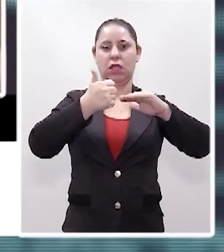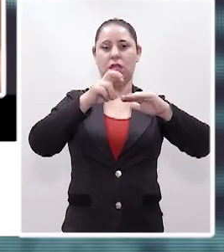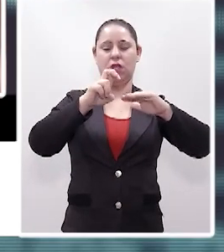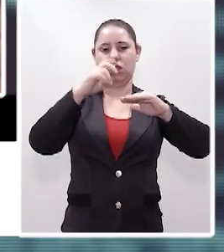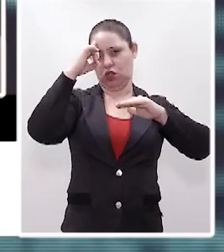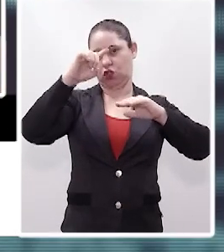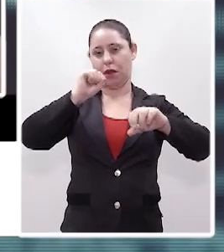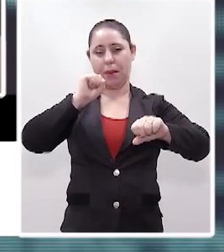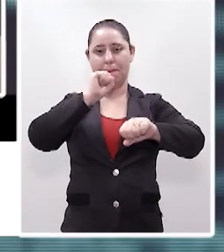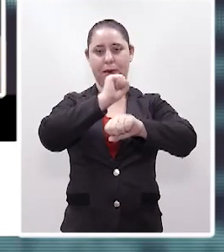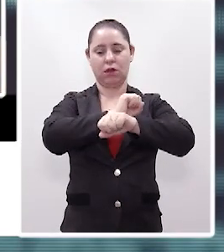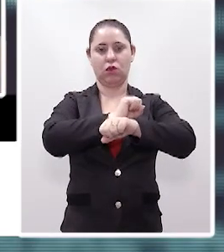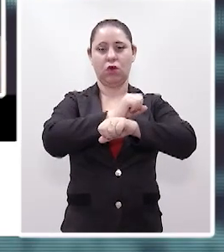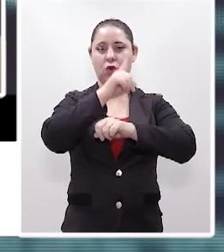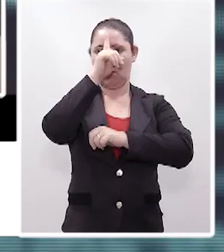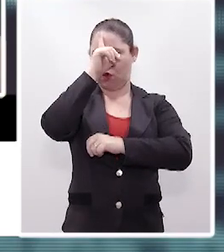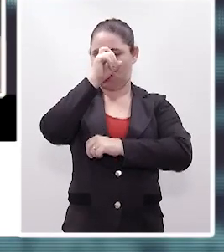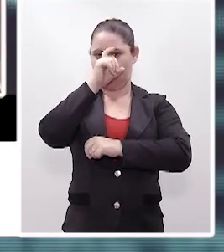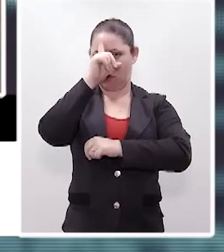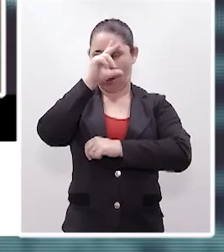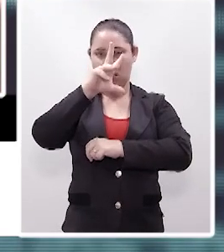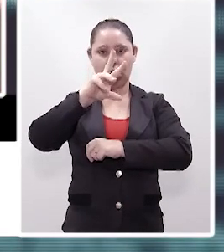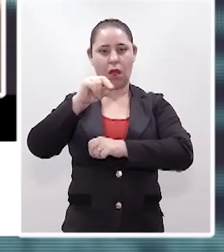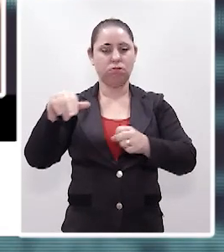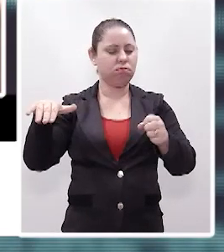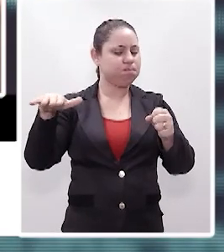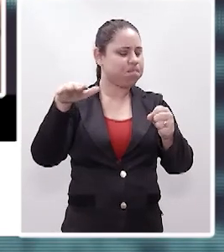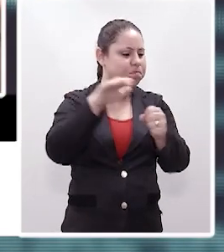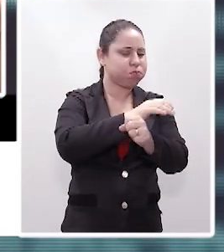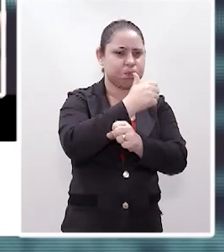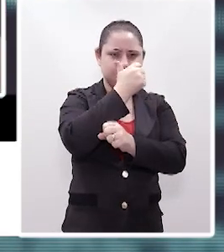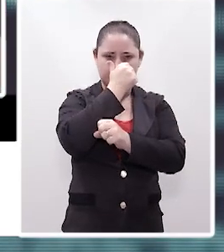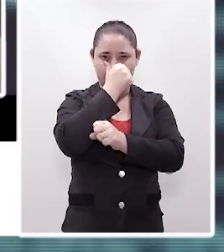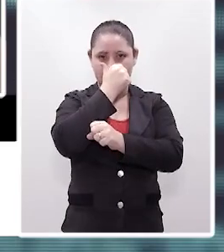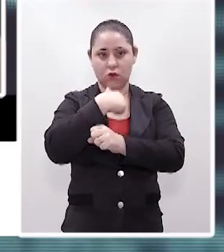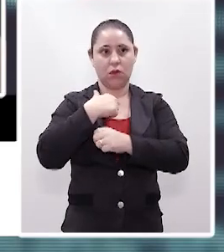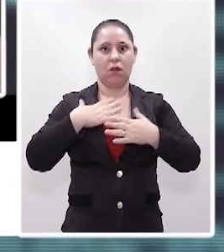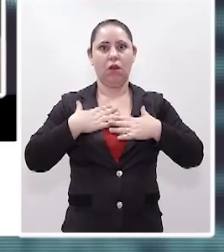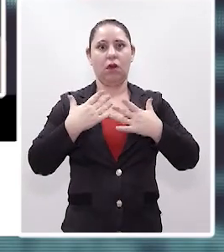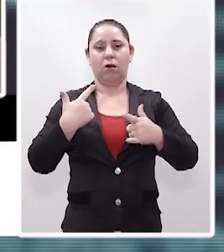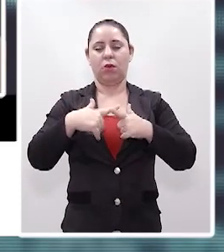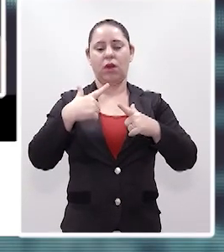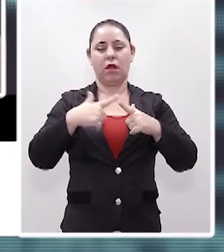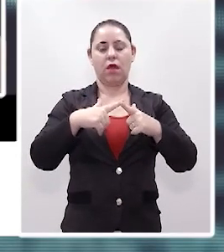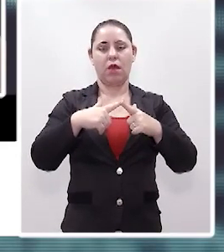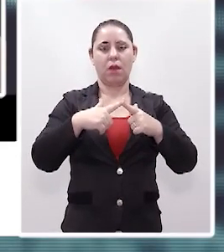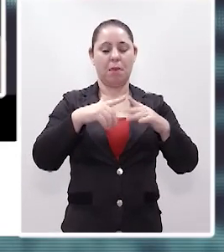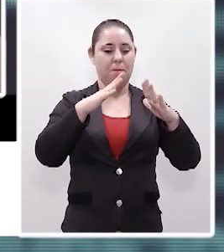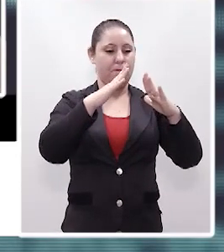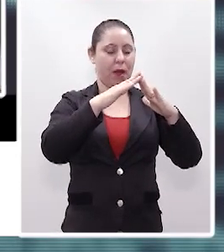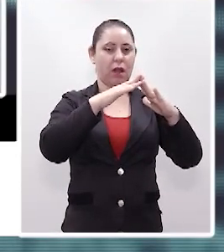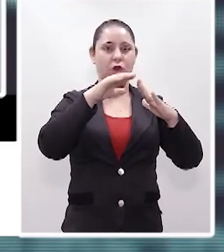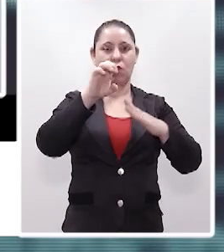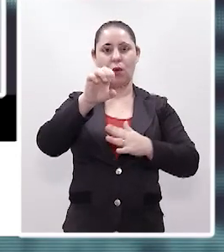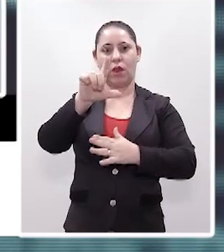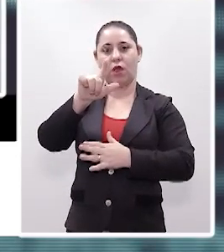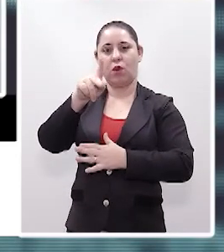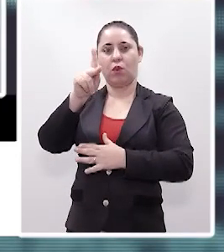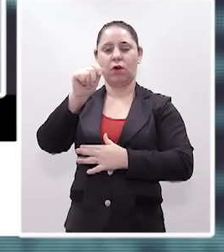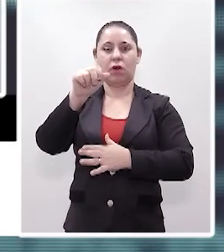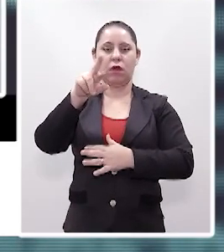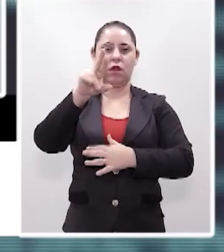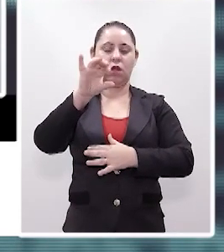15 dias, os hospitais não estavam lotados, e eu já me assustei por morar perto do Eucadre, que essa